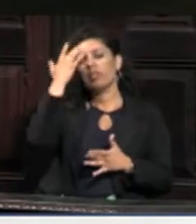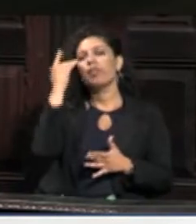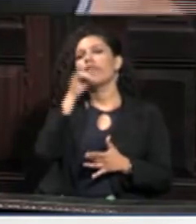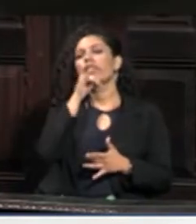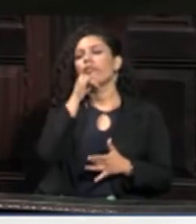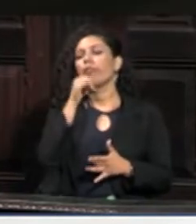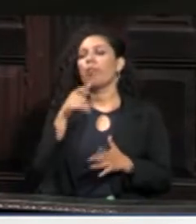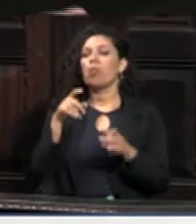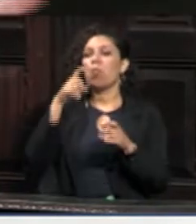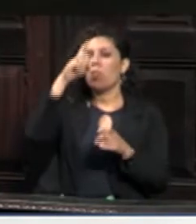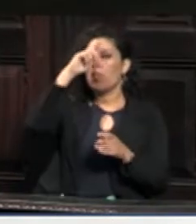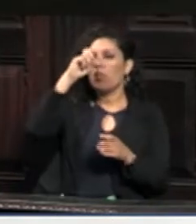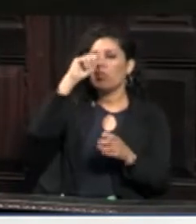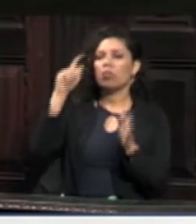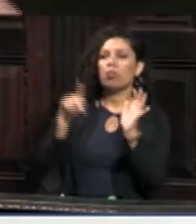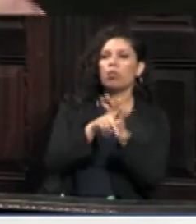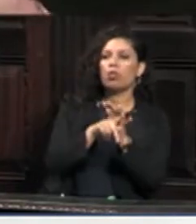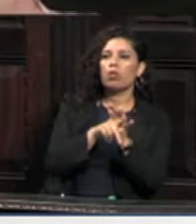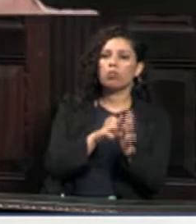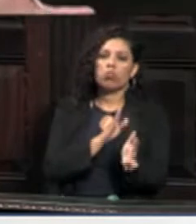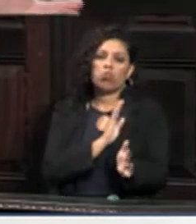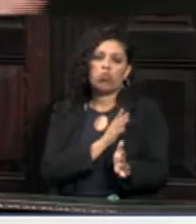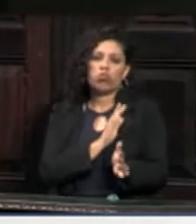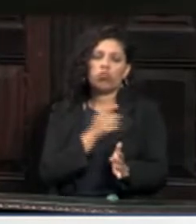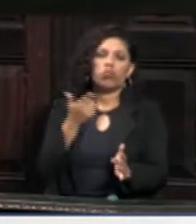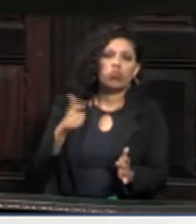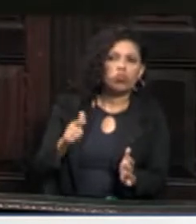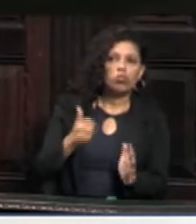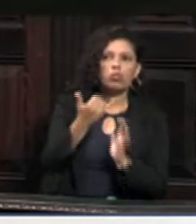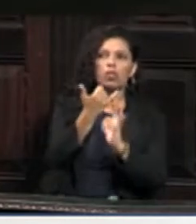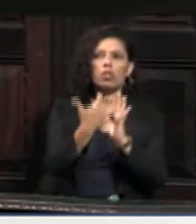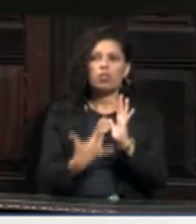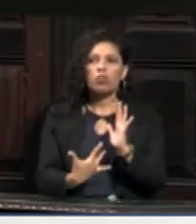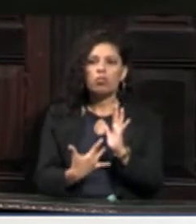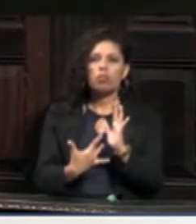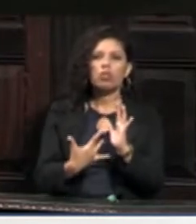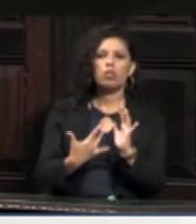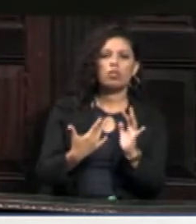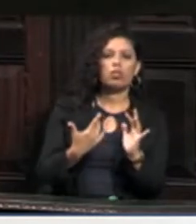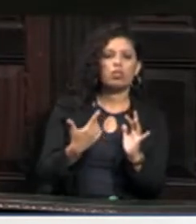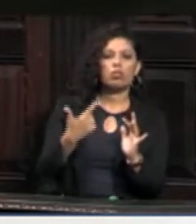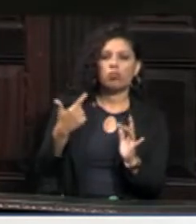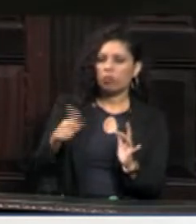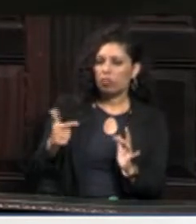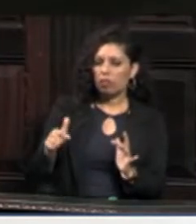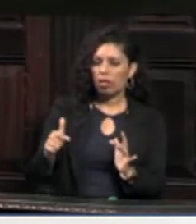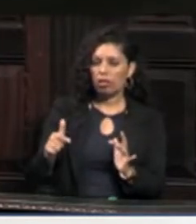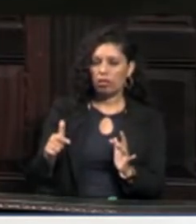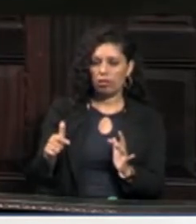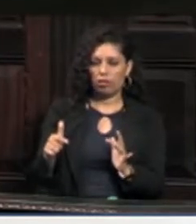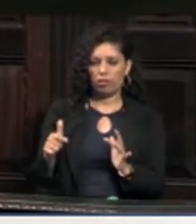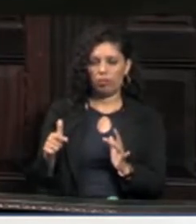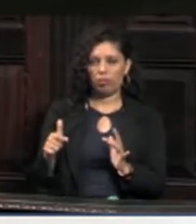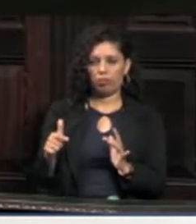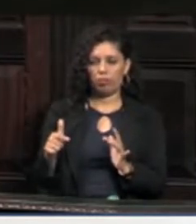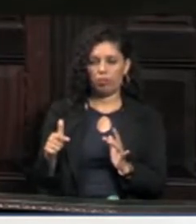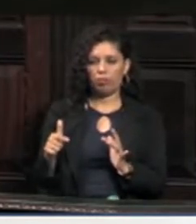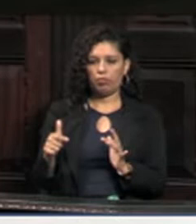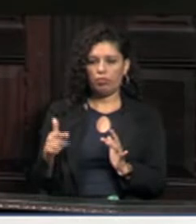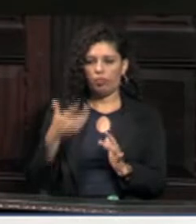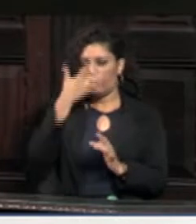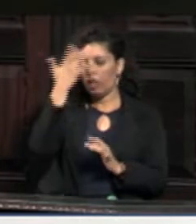horário de atendimento, né, que está sem atendimento, que não tem nenhum paciente programado no sistema, mas chega um paciente para ser atendido.